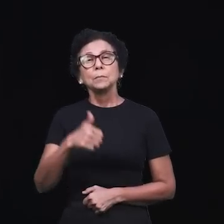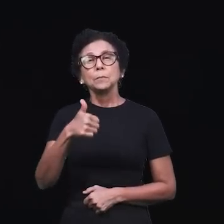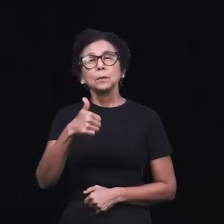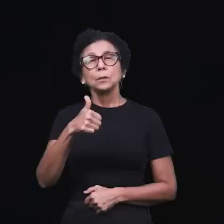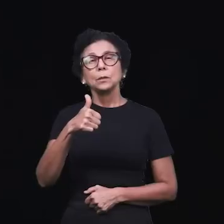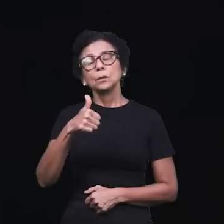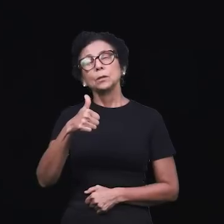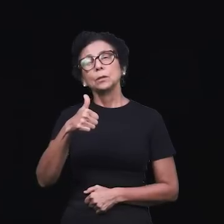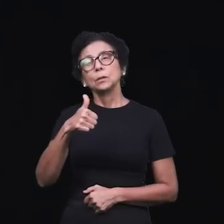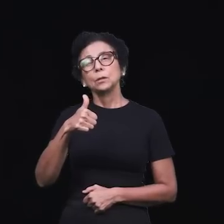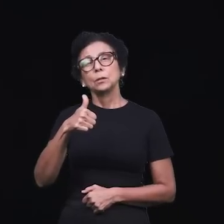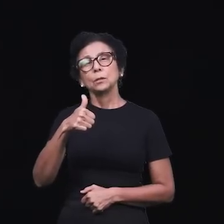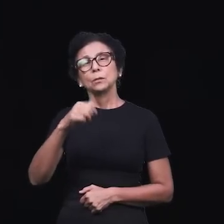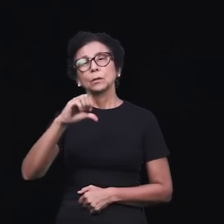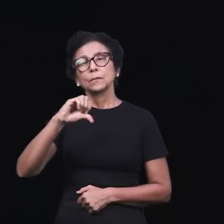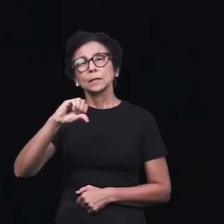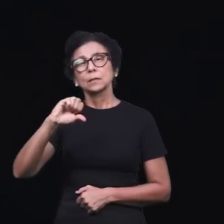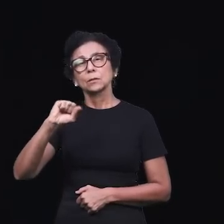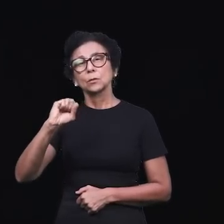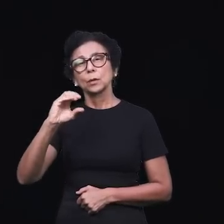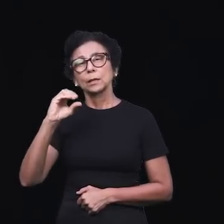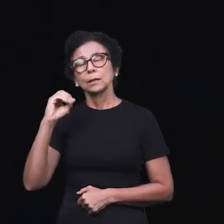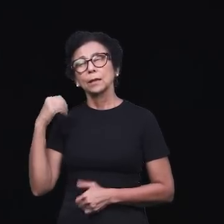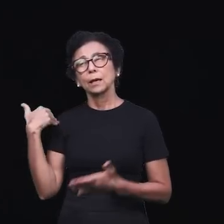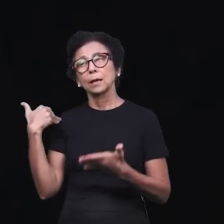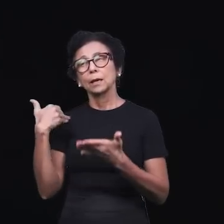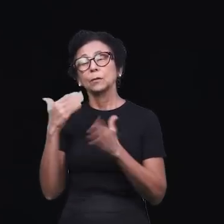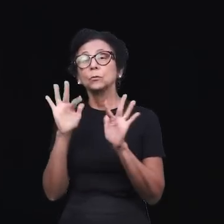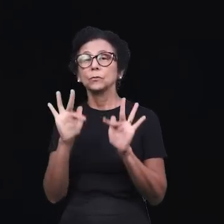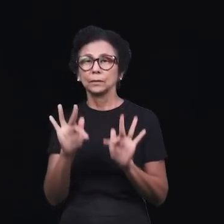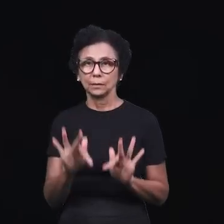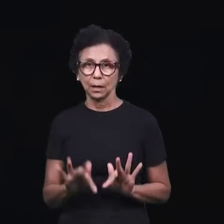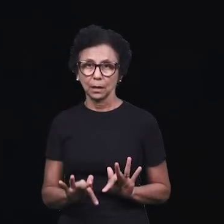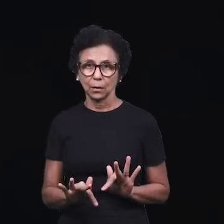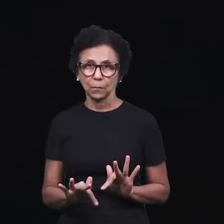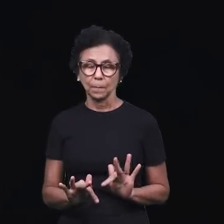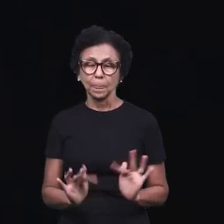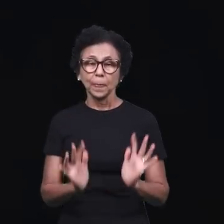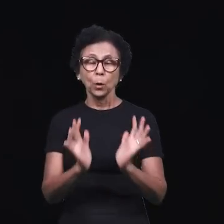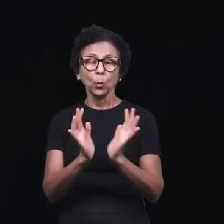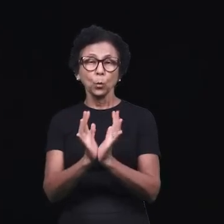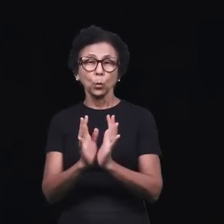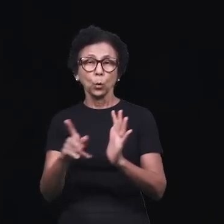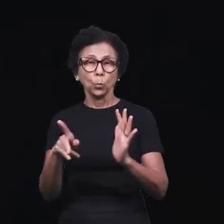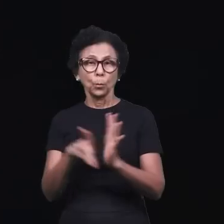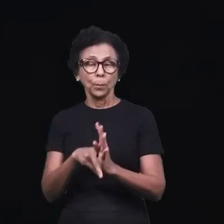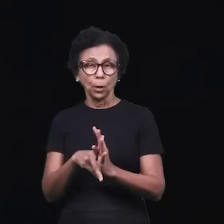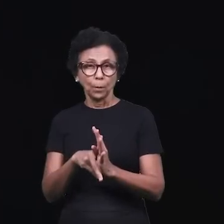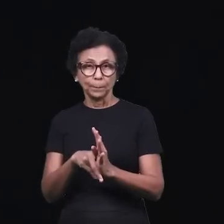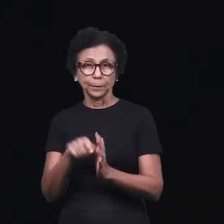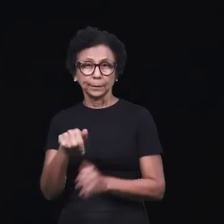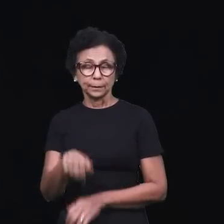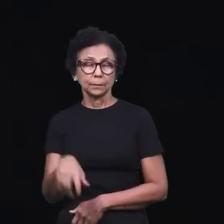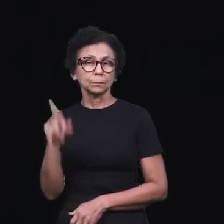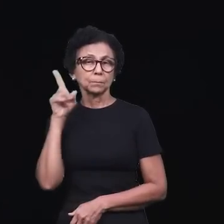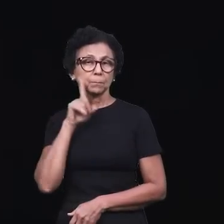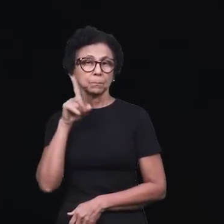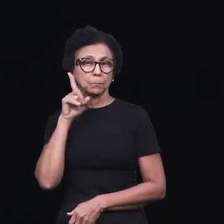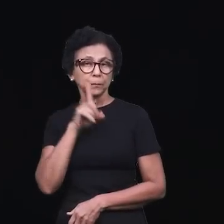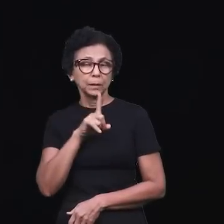trabalho com alguns irmãos americanos em Washington, D.C., com estudos